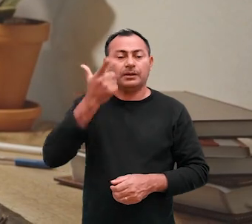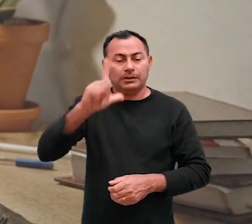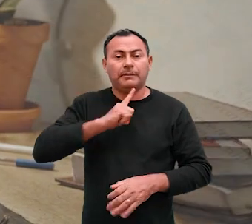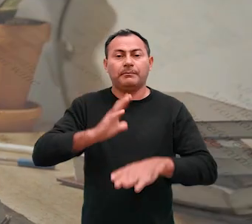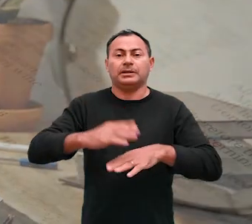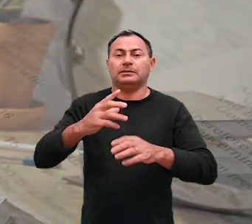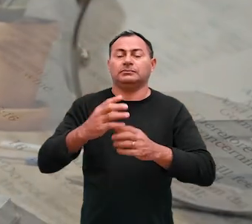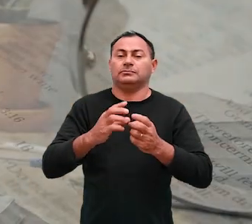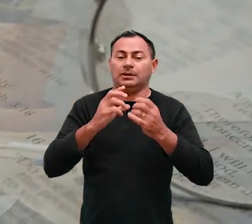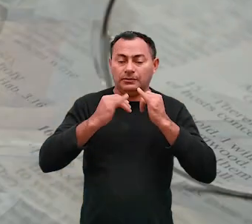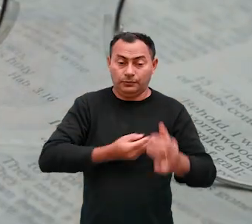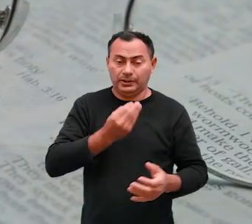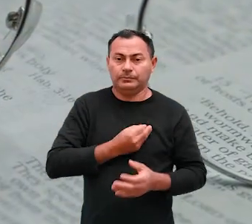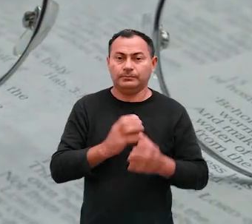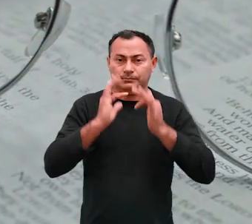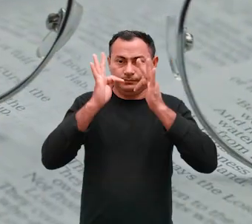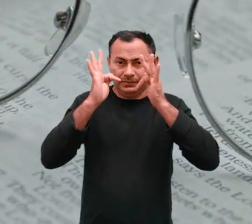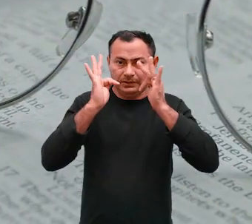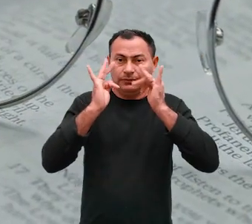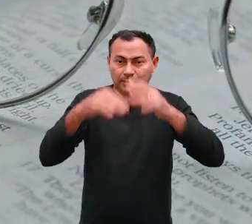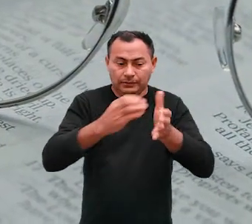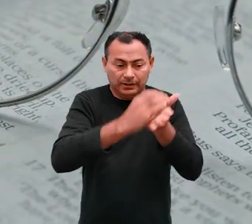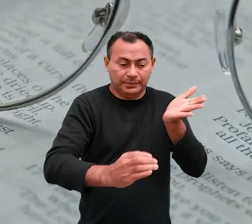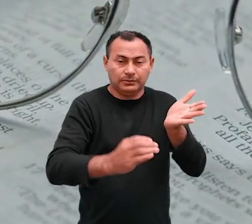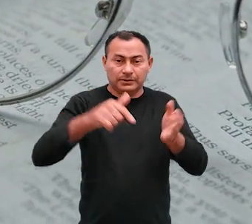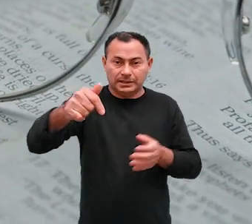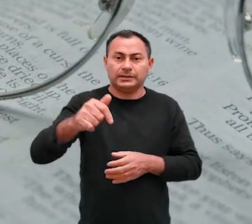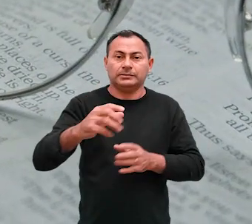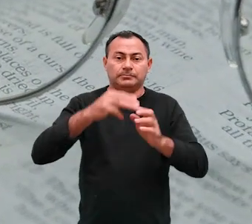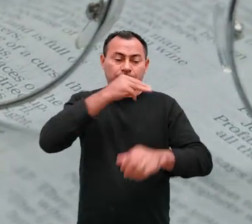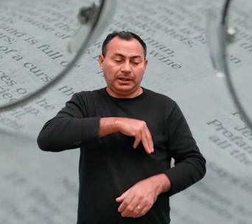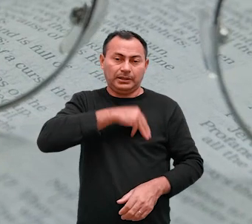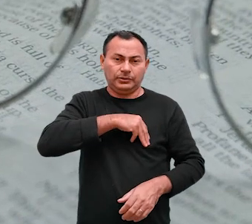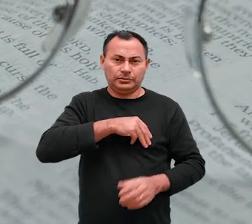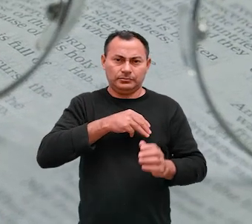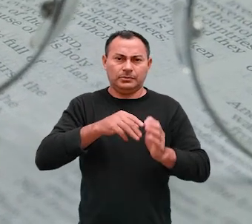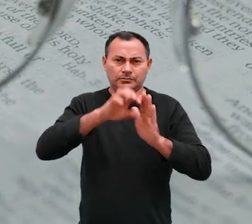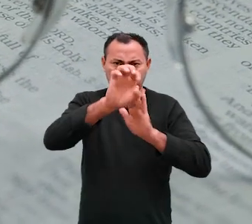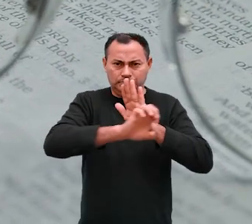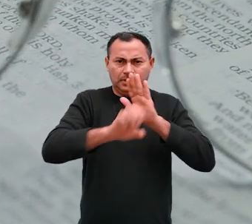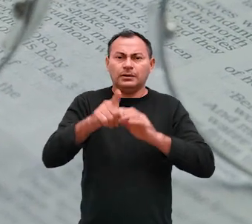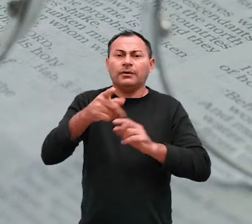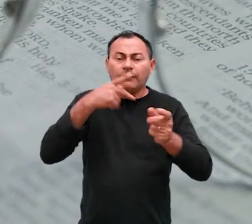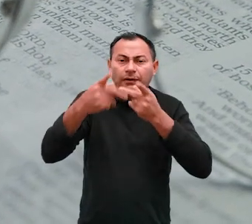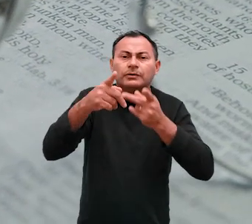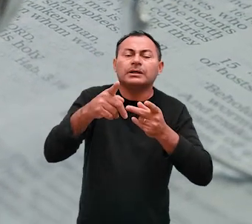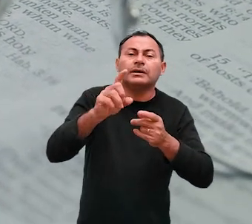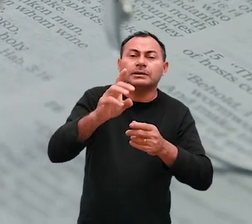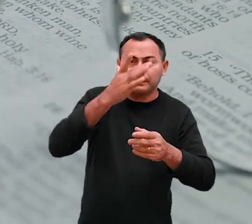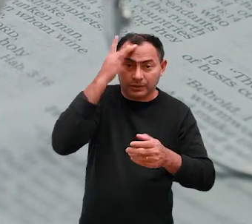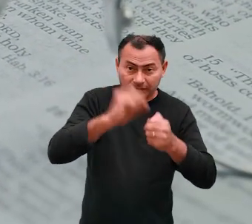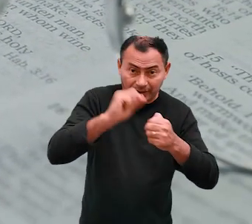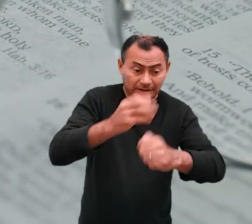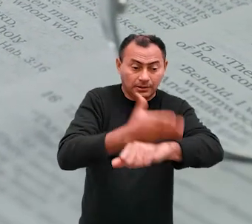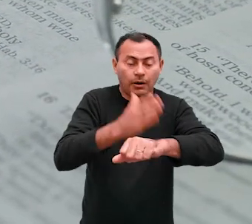venhamos dar mais frutos. O final do capítulo 7 de Mateus enfatiza o seguinte: vocês são dos que fazem ou dos que só falam,